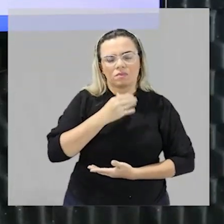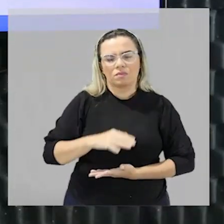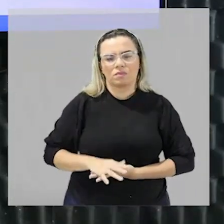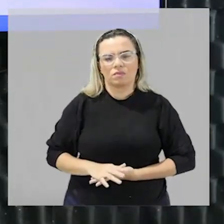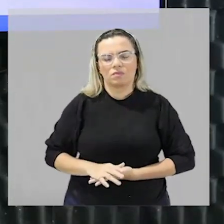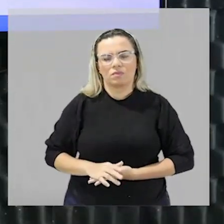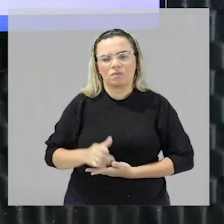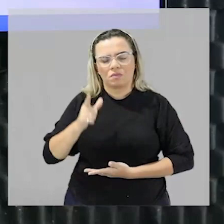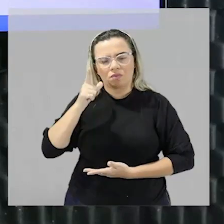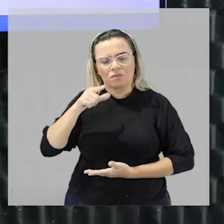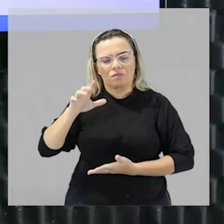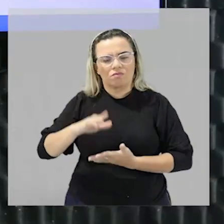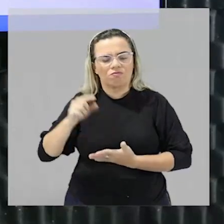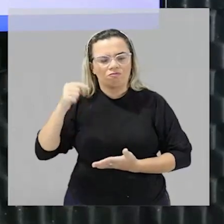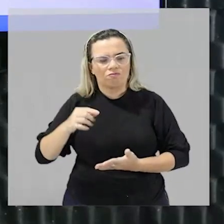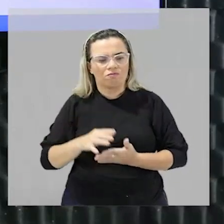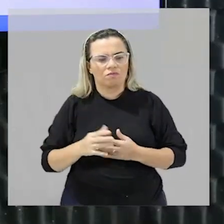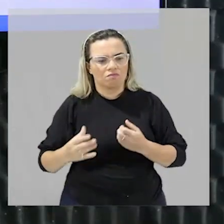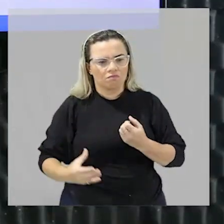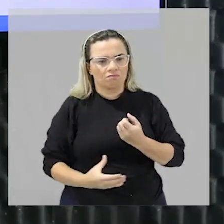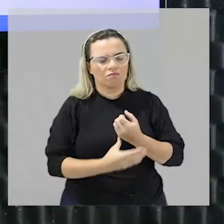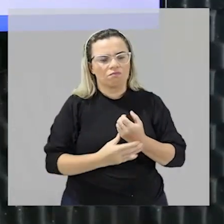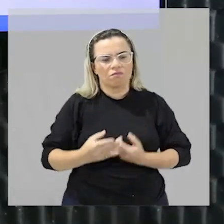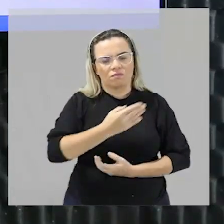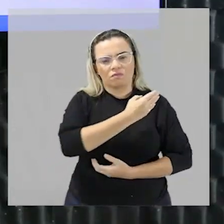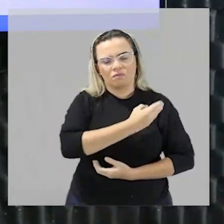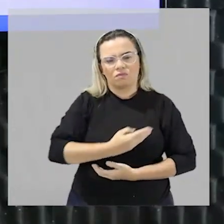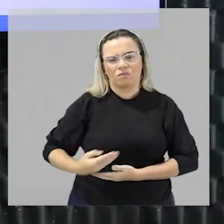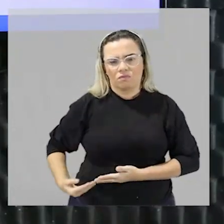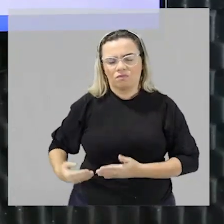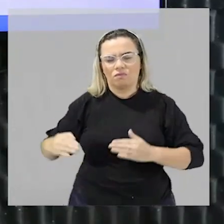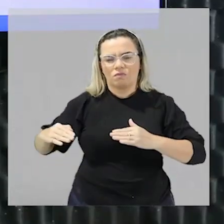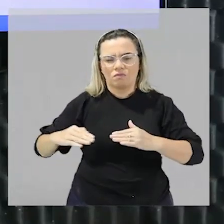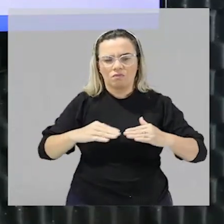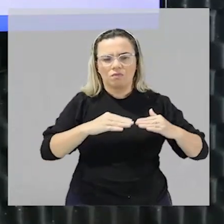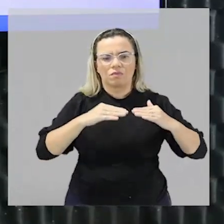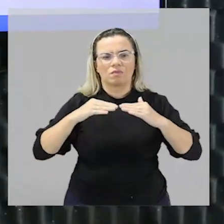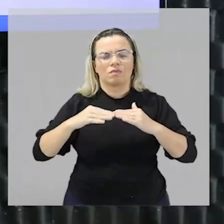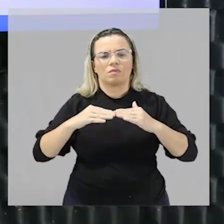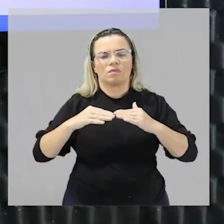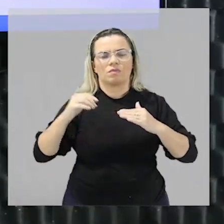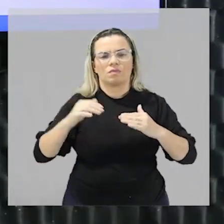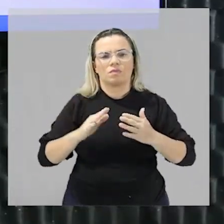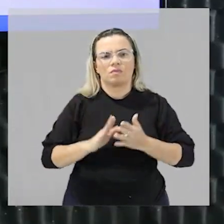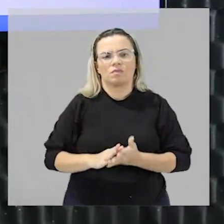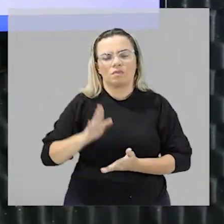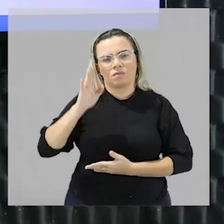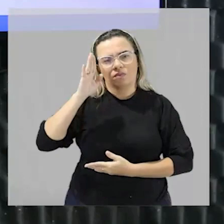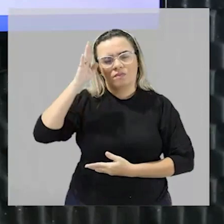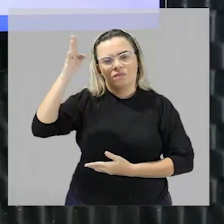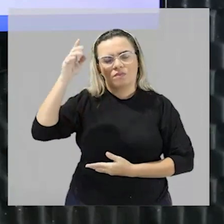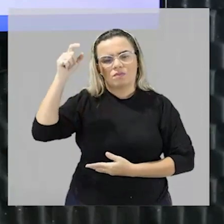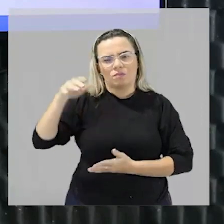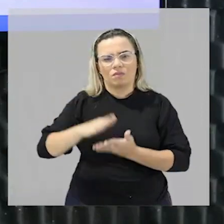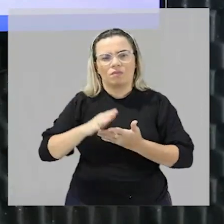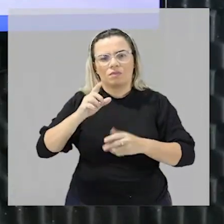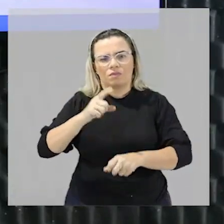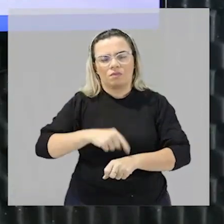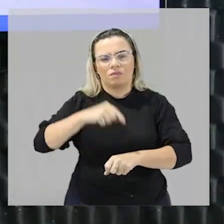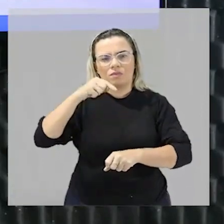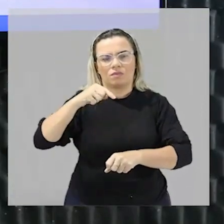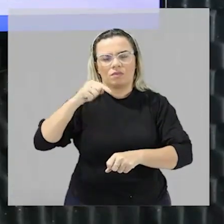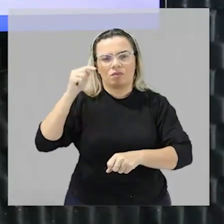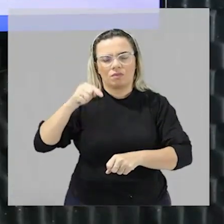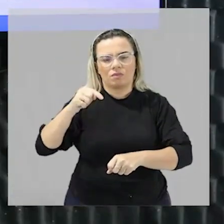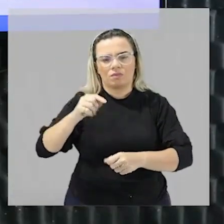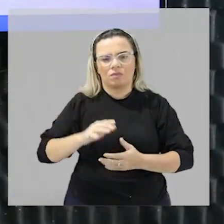de garantir um governo com estabilidade, principalmente no momento em